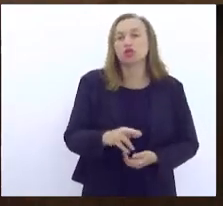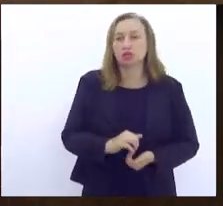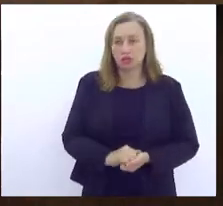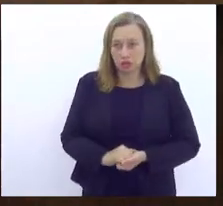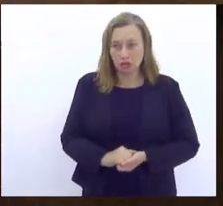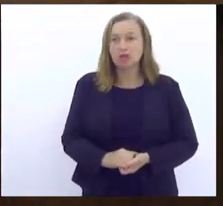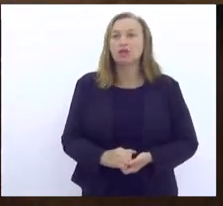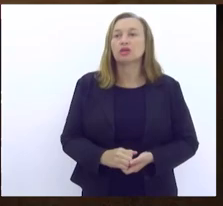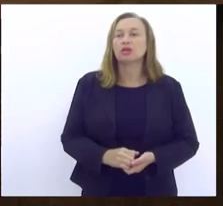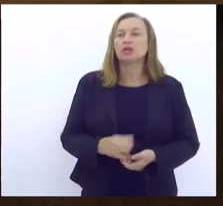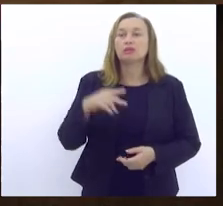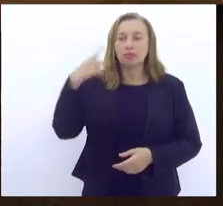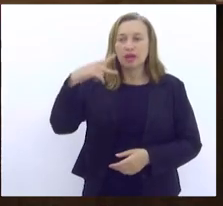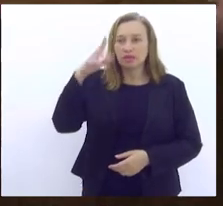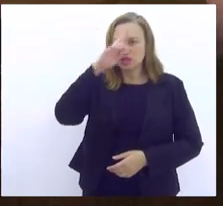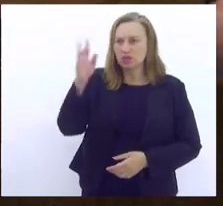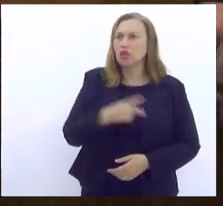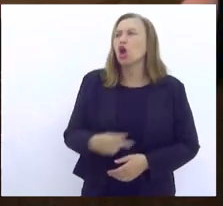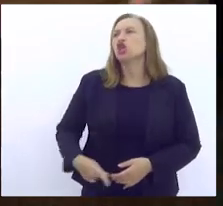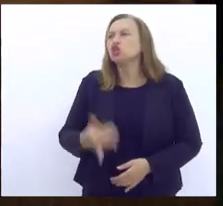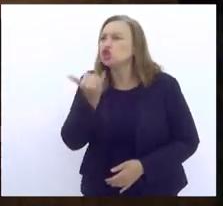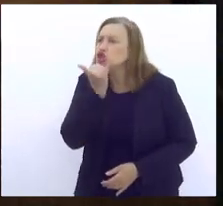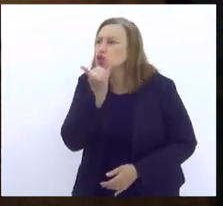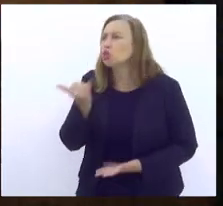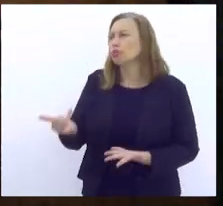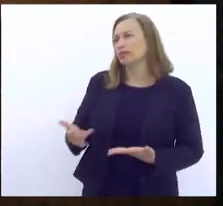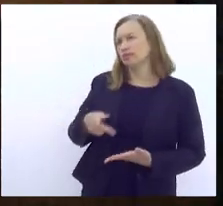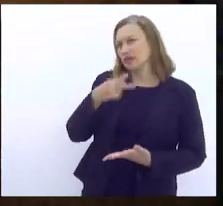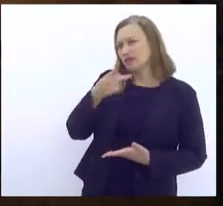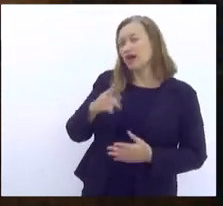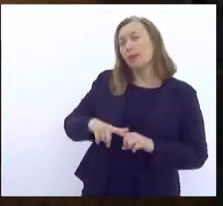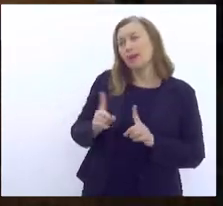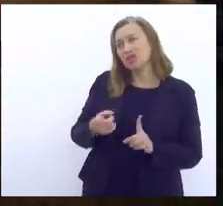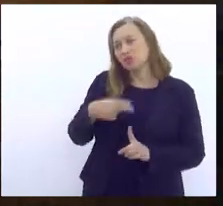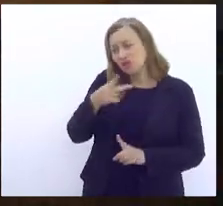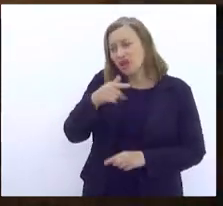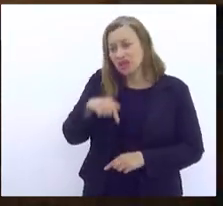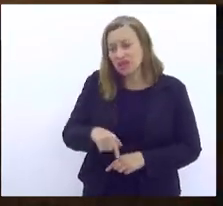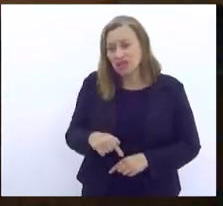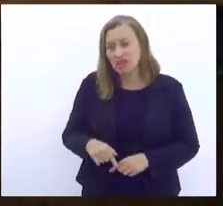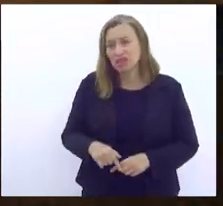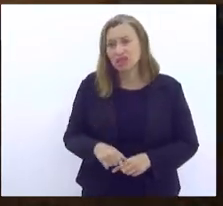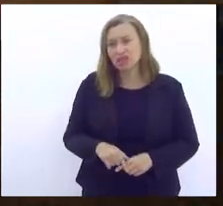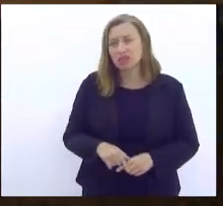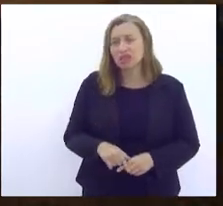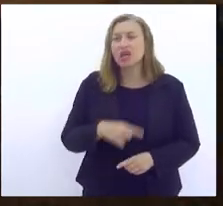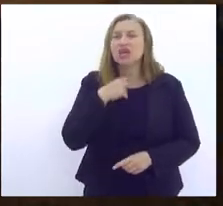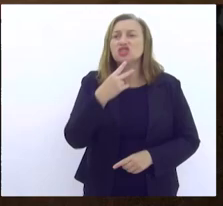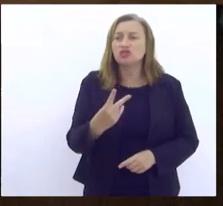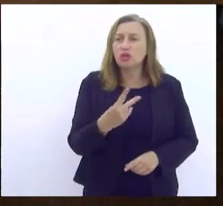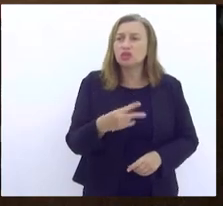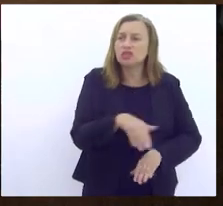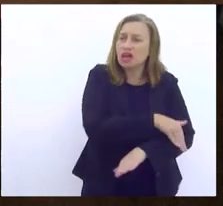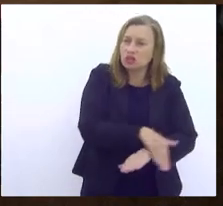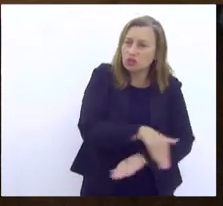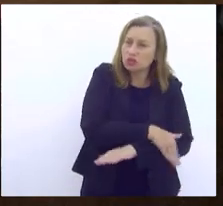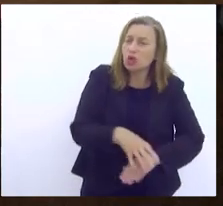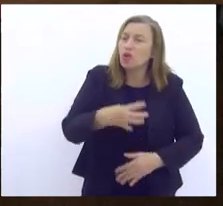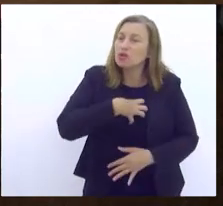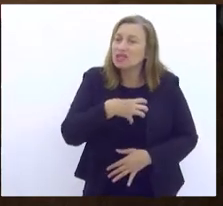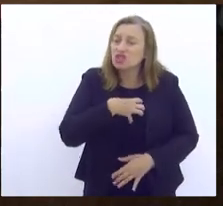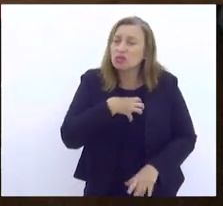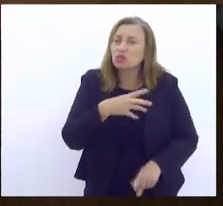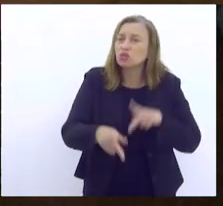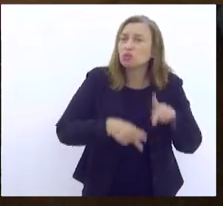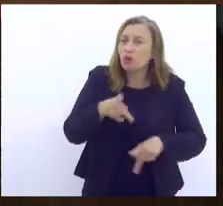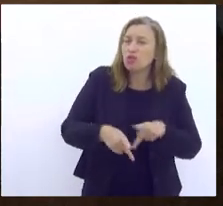parlamento tem que dar uma resposta, presidente. Desculpa meu desabafo, mas eu trago aqui as vozes das ruas. Eu trago aqui o sentimento da